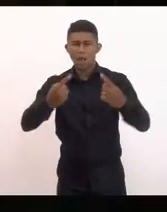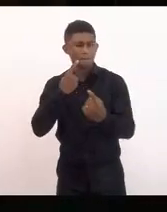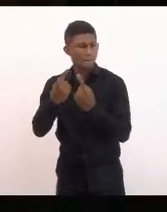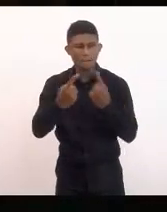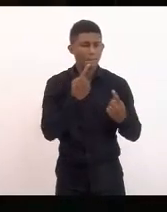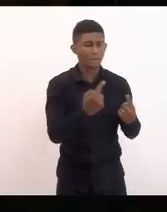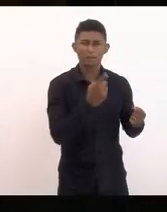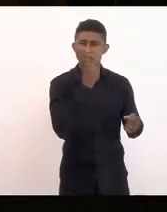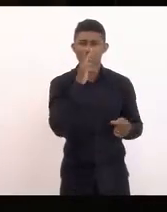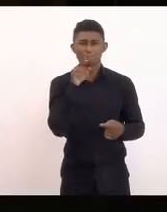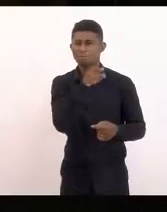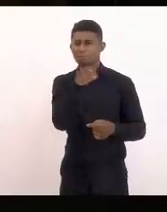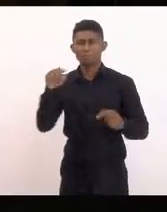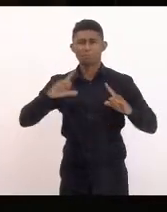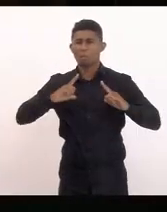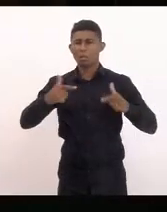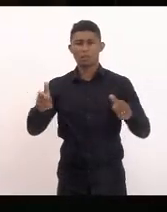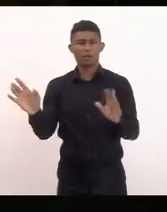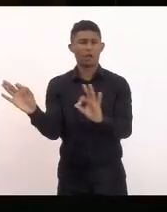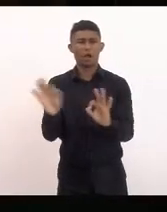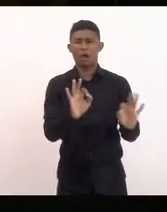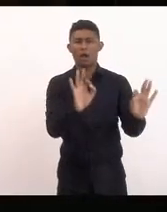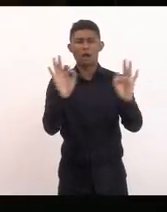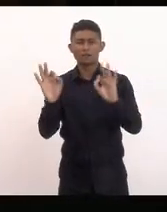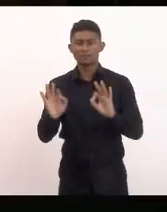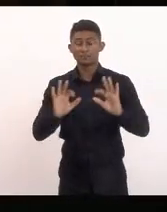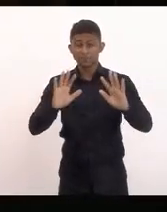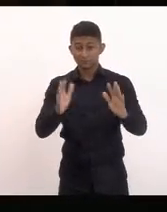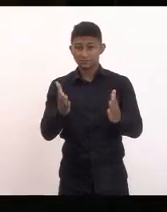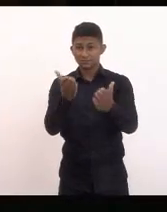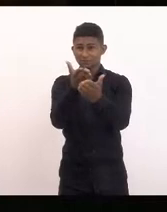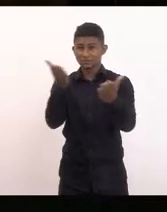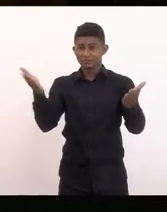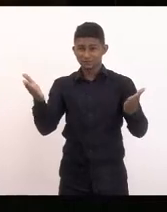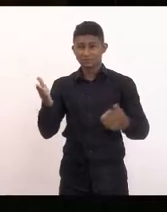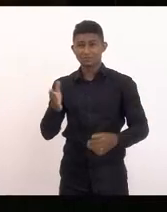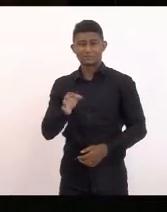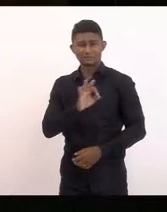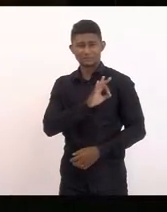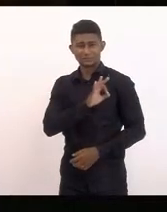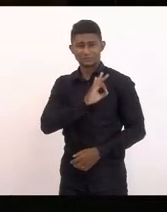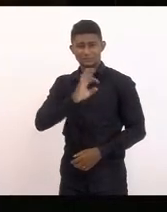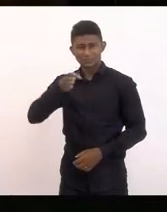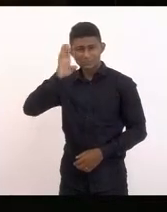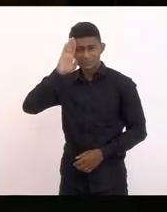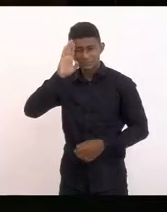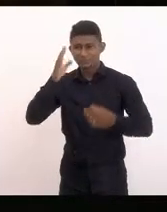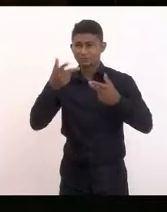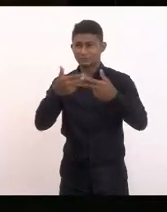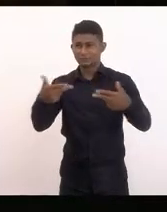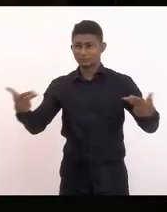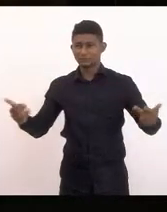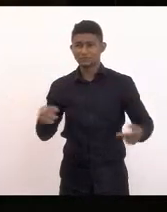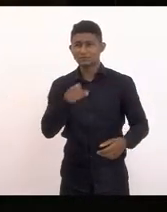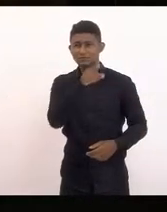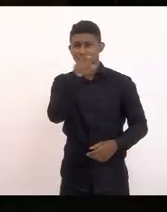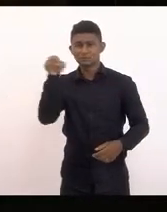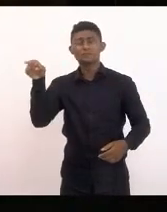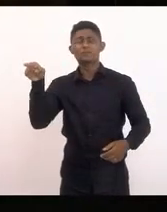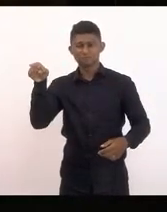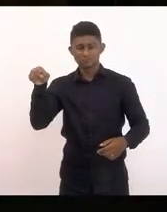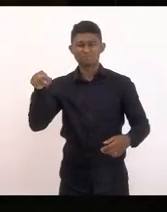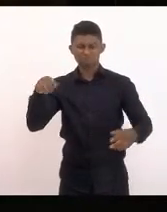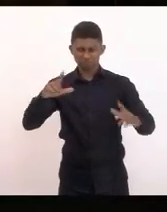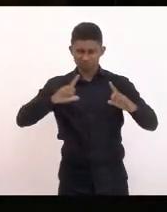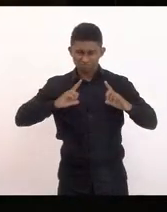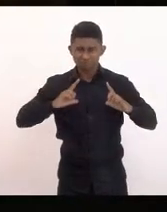e nada é feito. Agora, quando chega na vez de vocês, militares, que colocam a vida